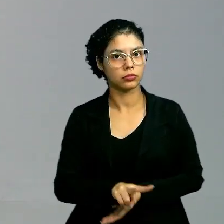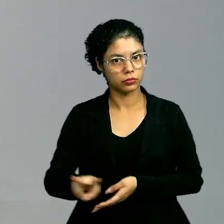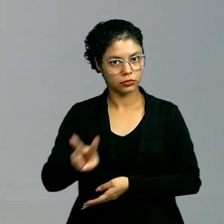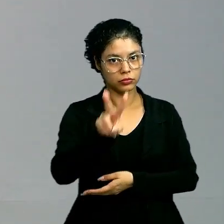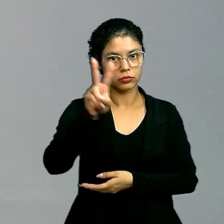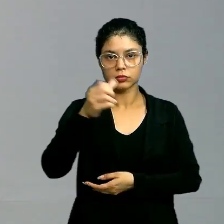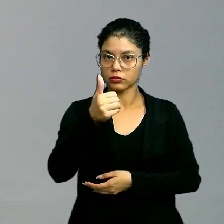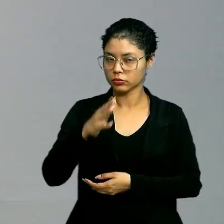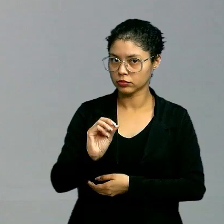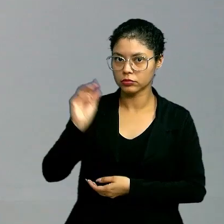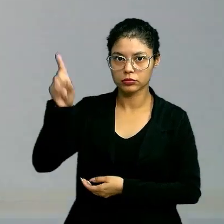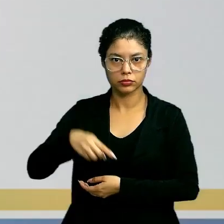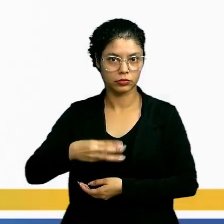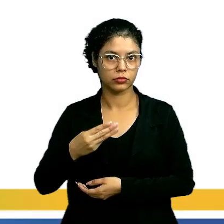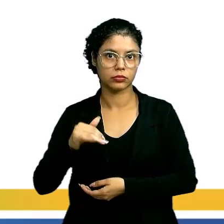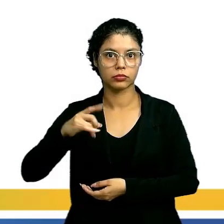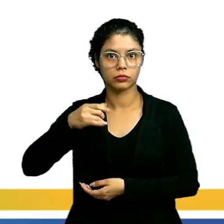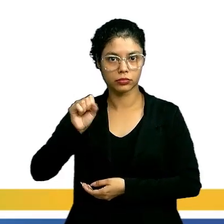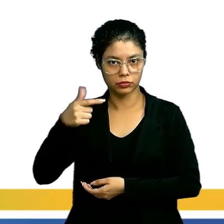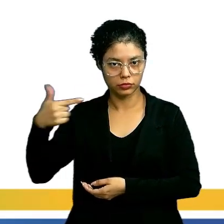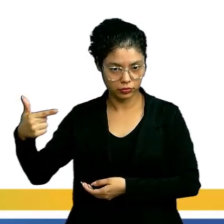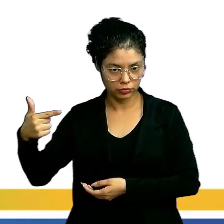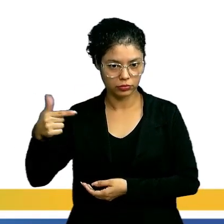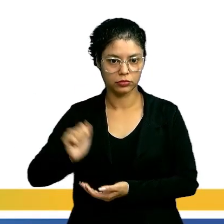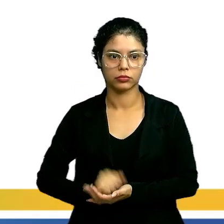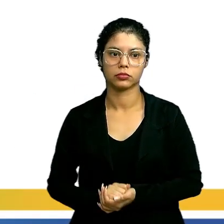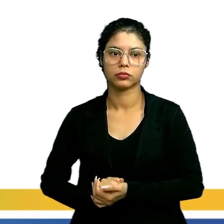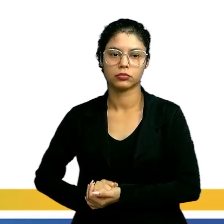de 10 metros por segundo ao quadrado.